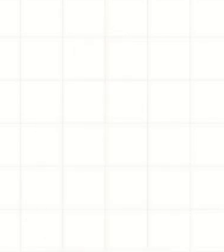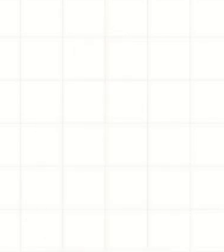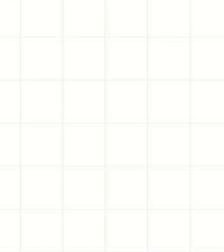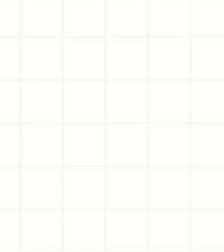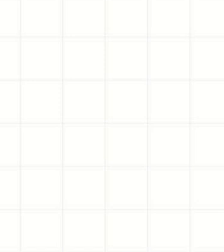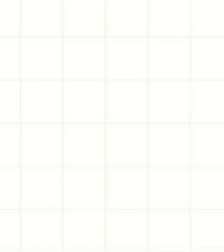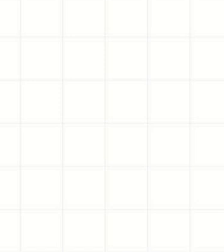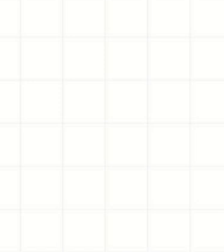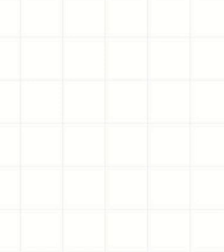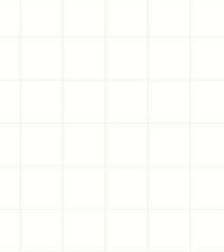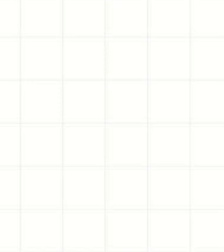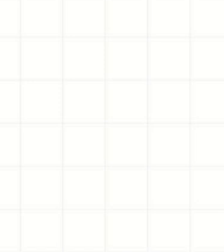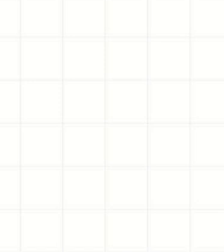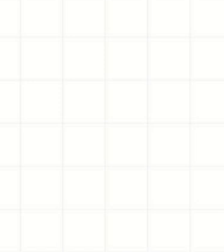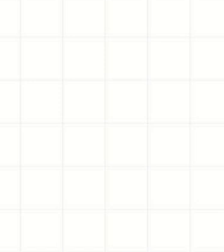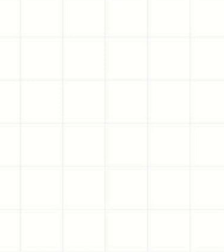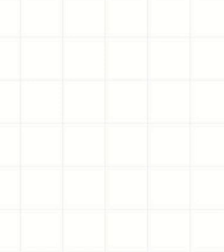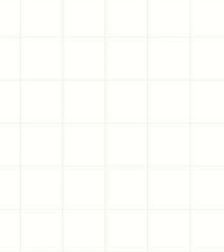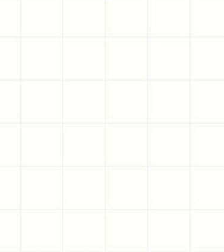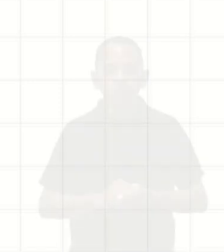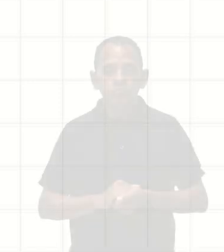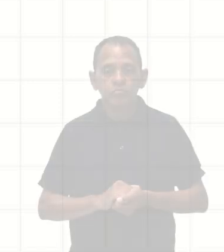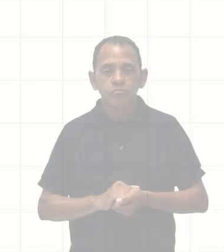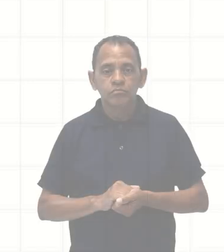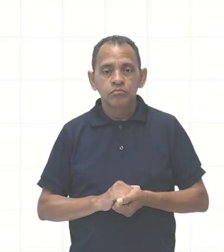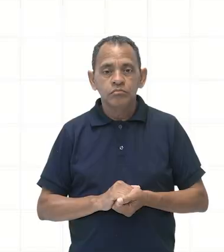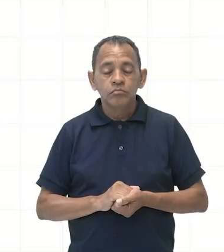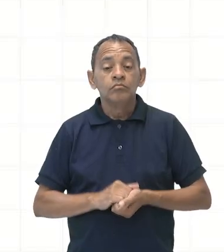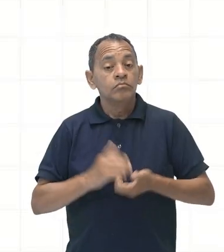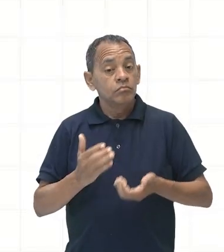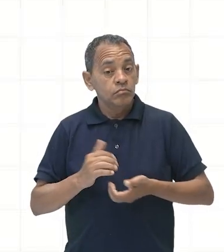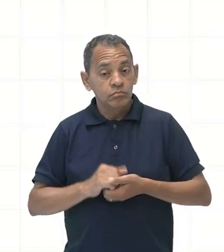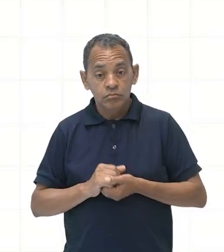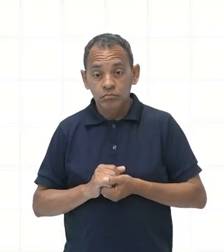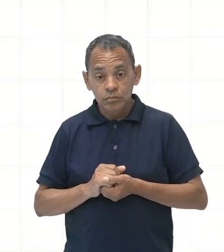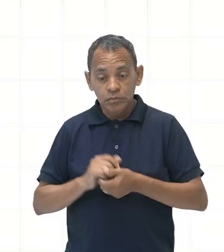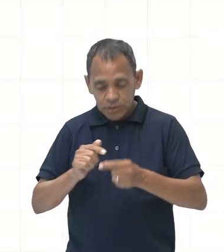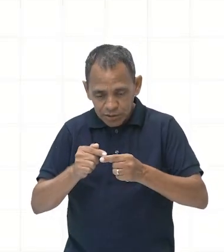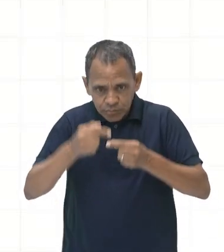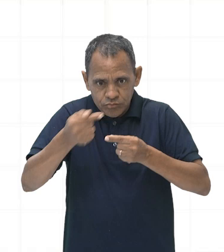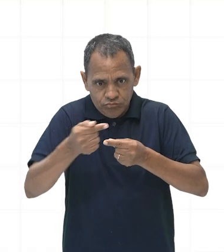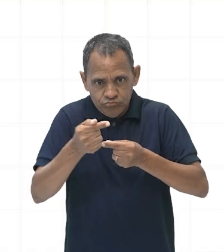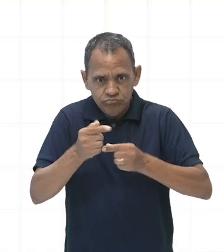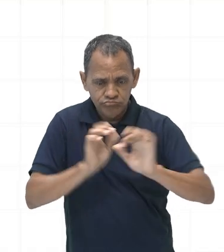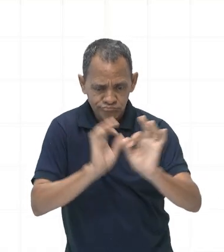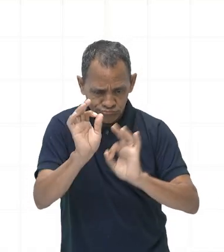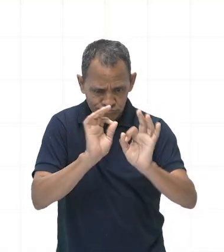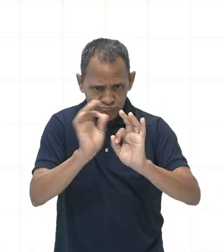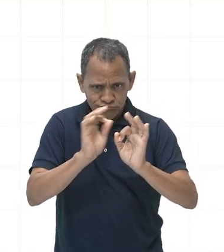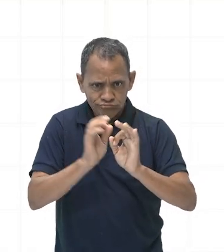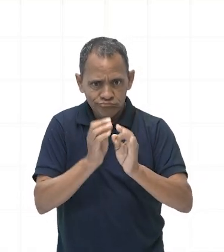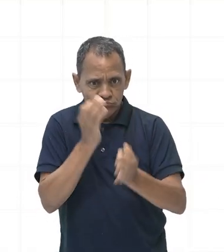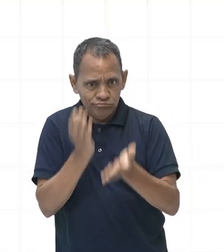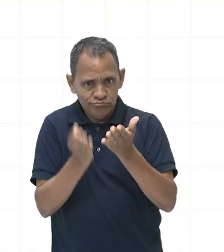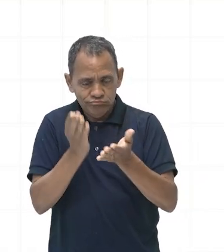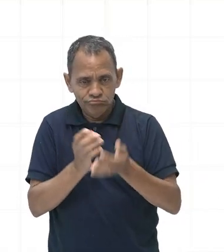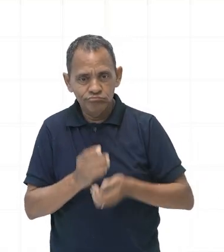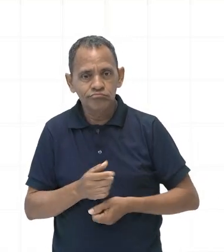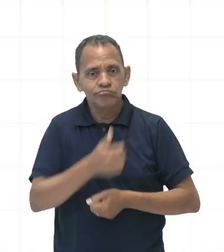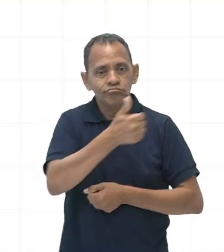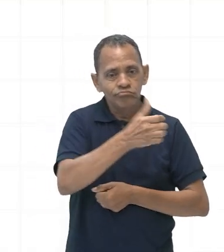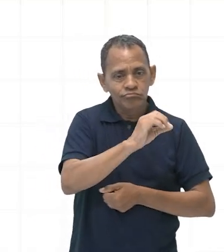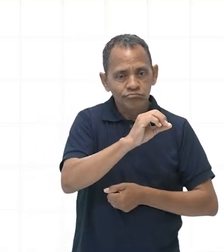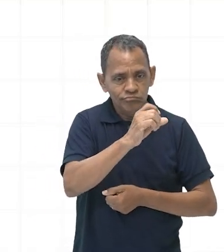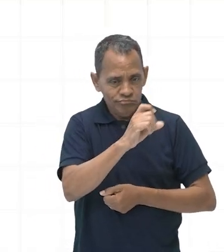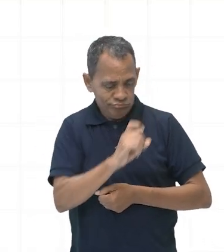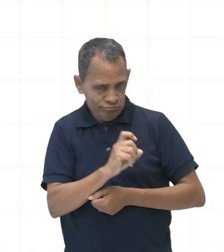a multiplicação, como eu mostrei no início da aula, entre 10 e x e entre